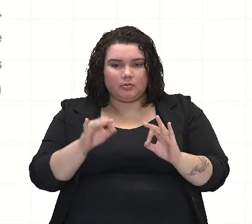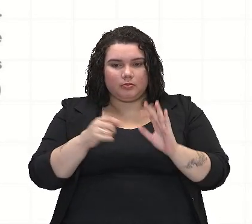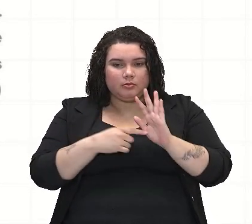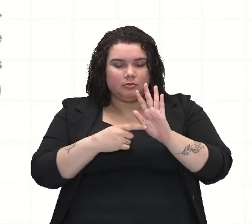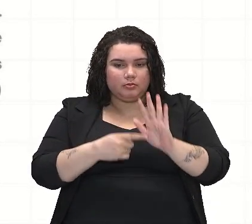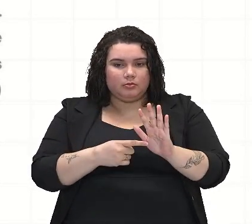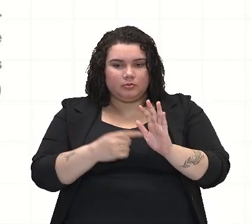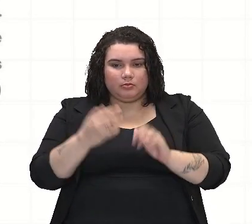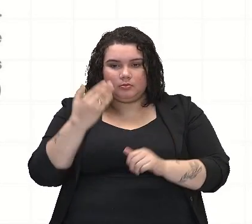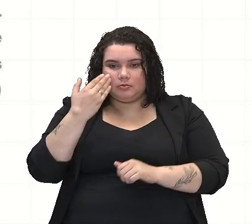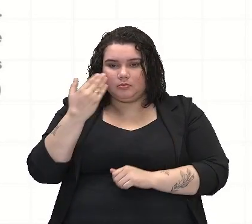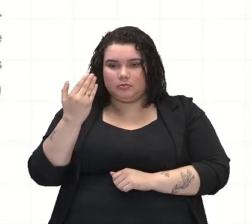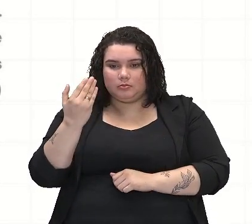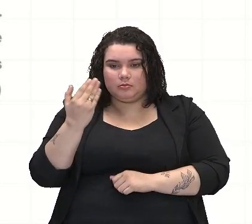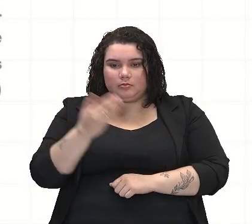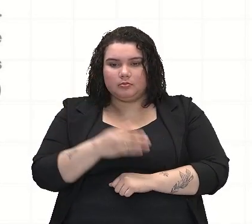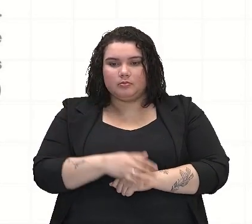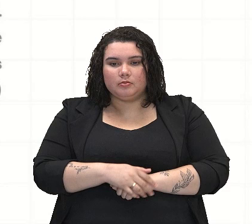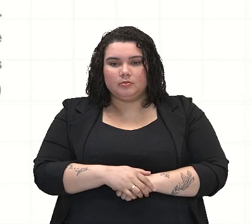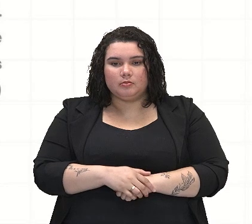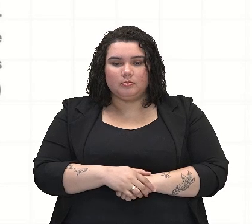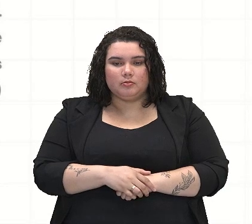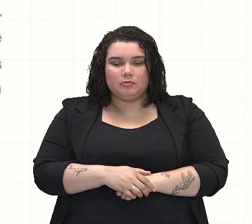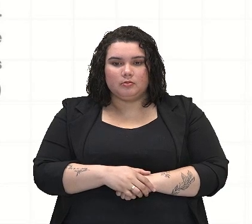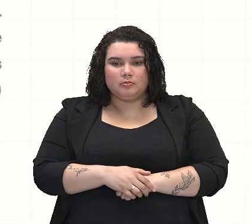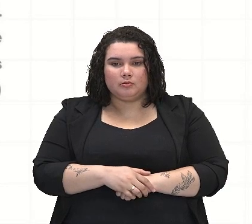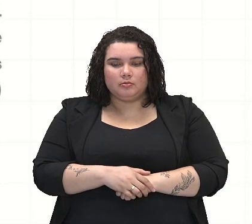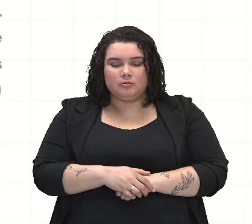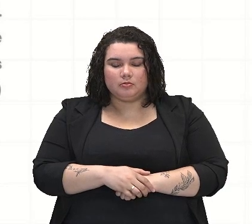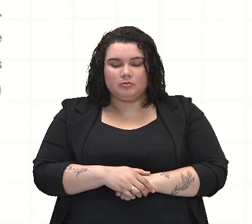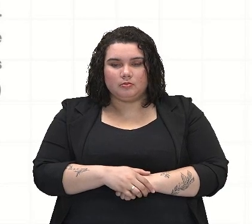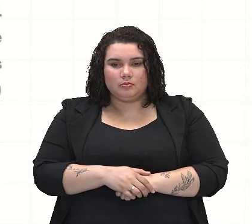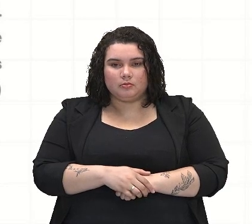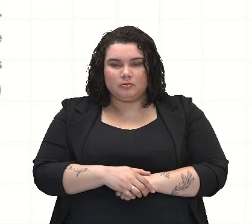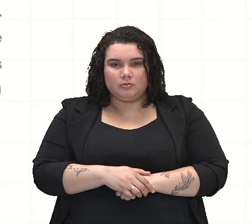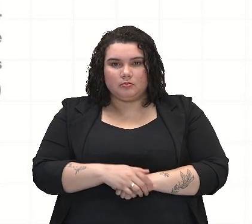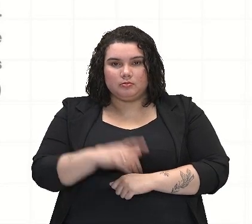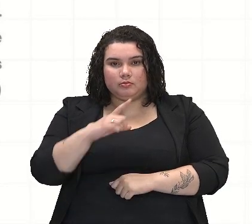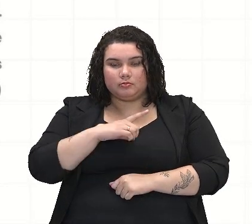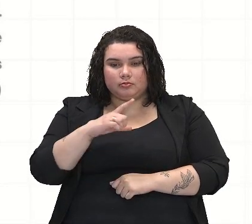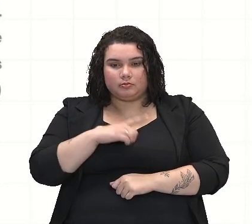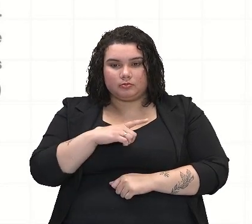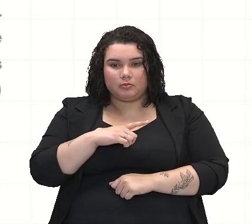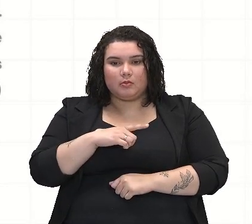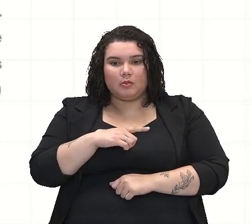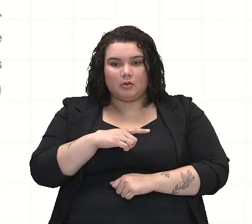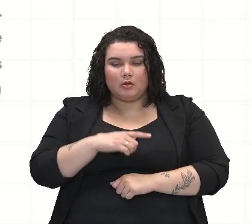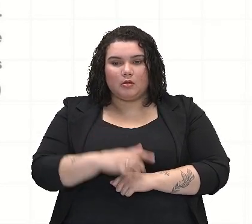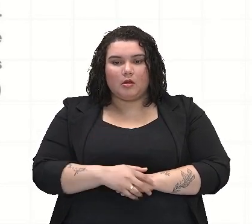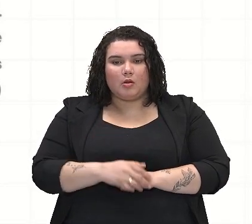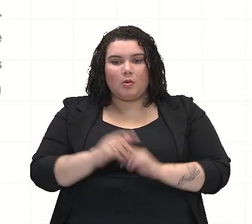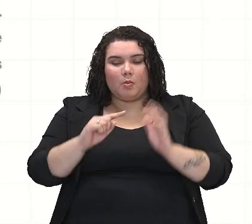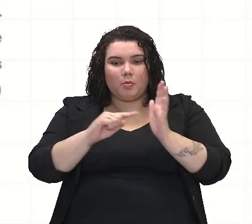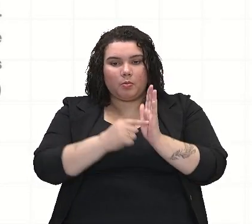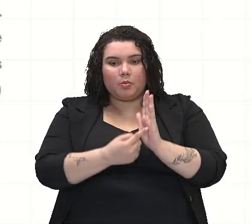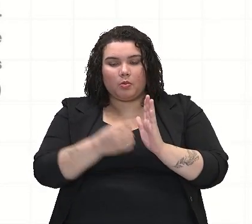então, intersectar o segmento AB, e aqui nós